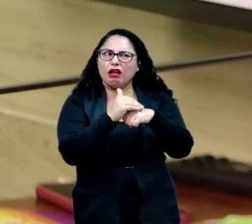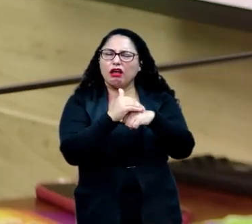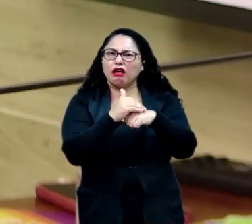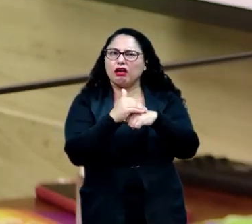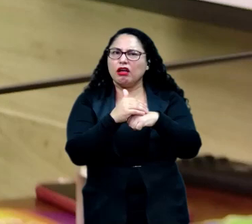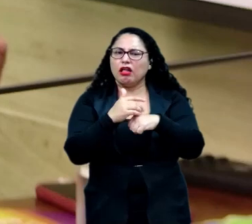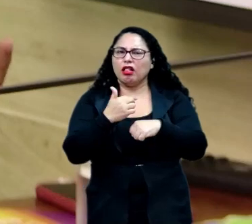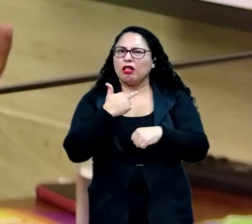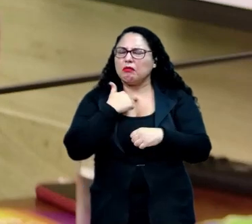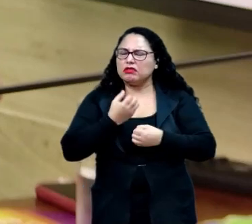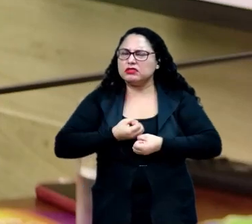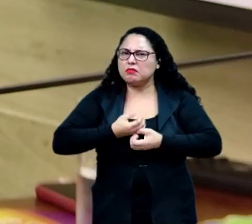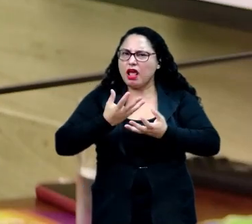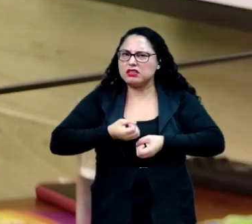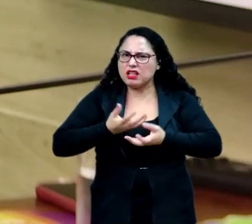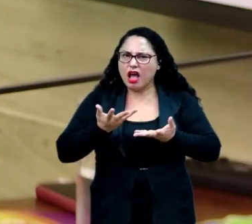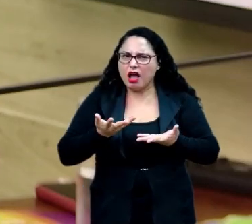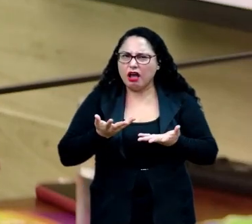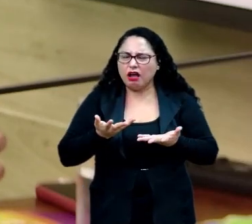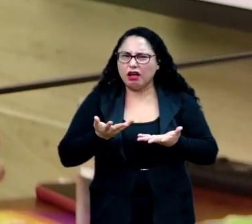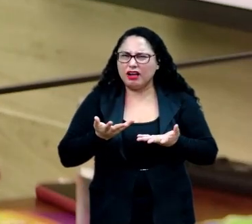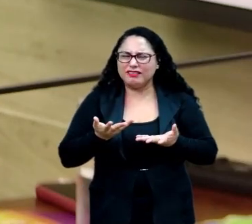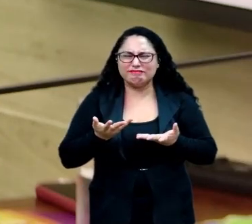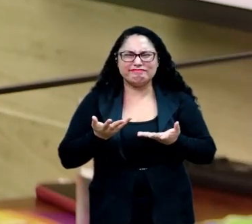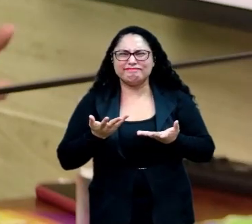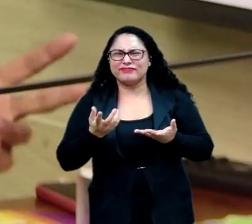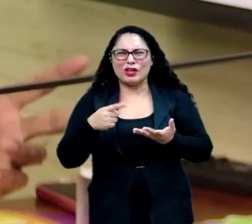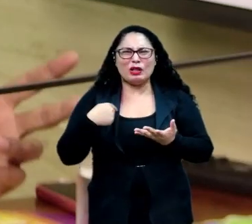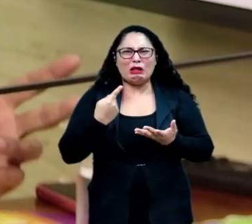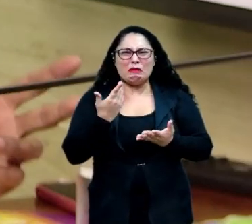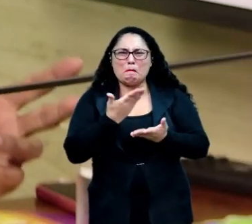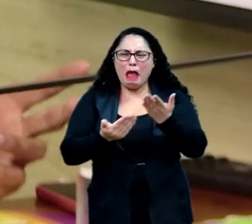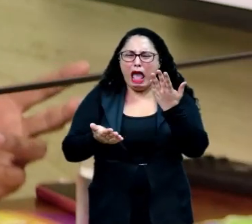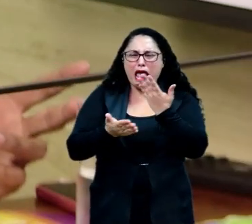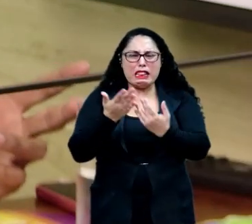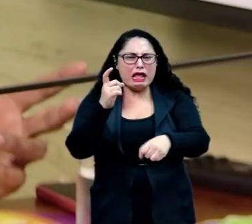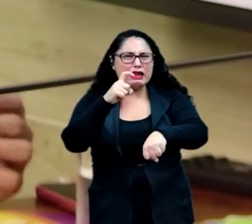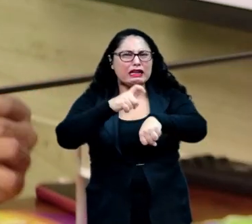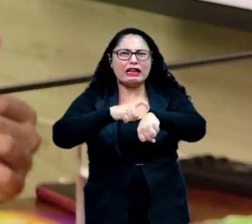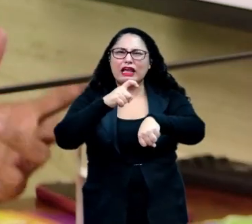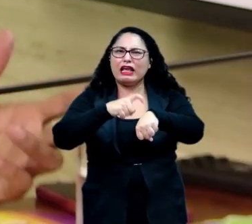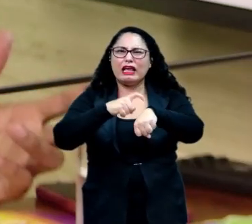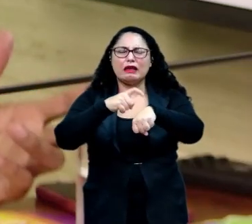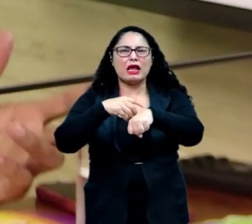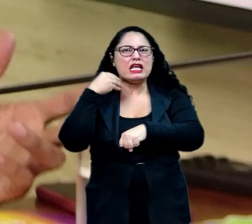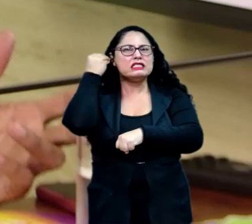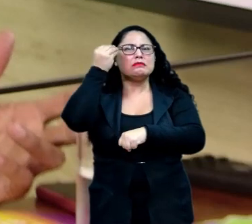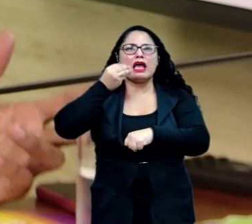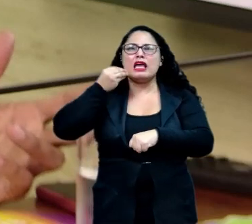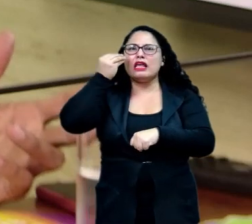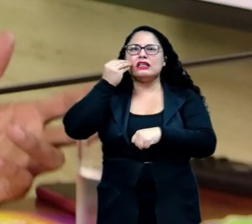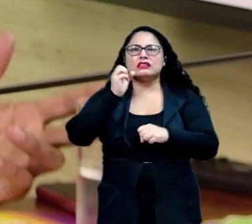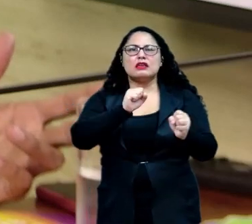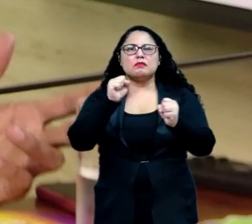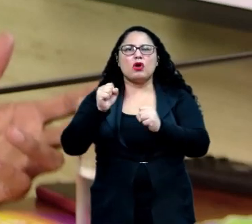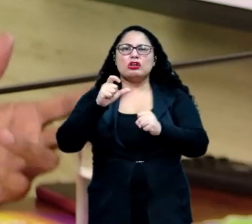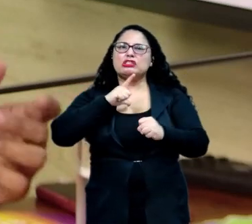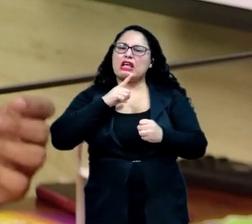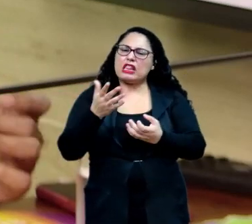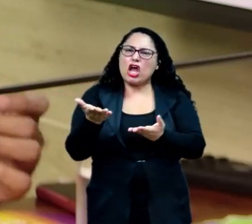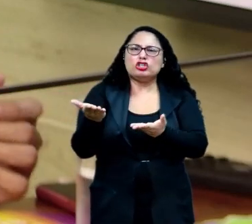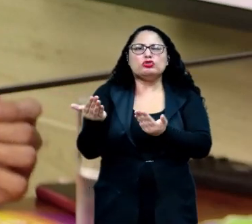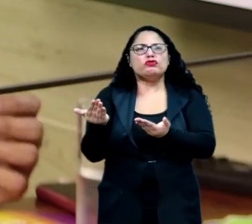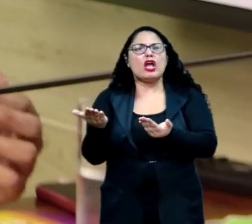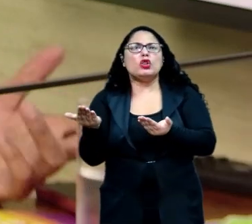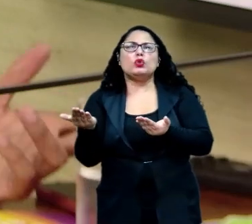me expressar, e a gente vai perdendo tempo, né? As experiências que a gente poderia ter na